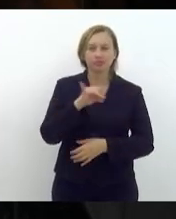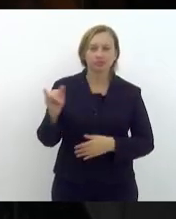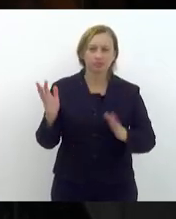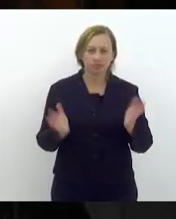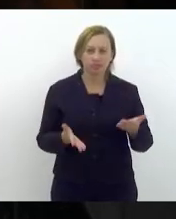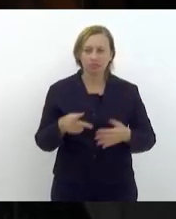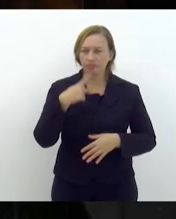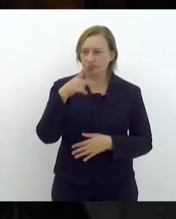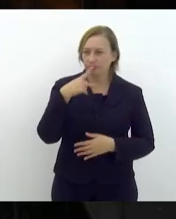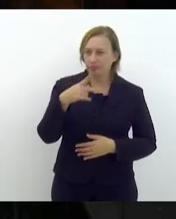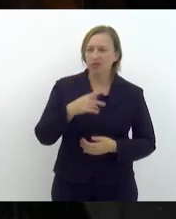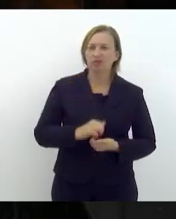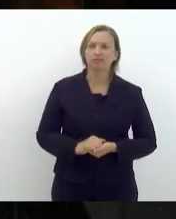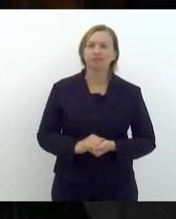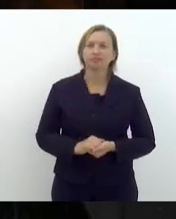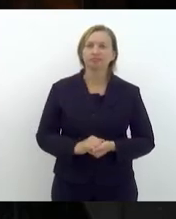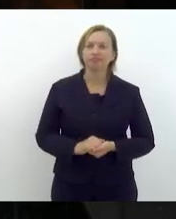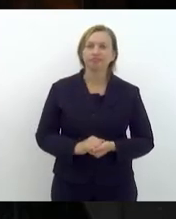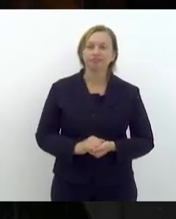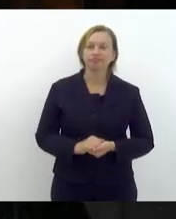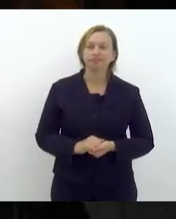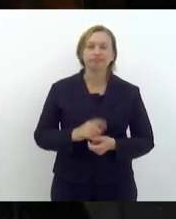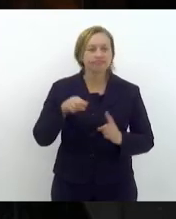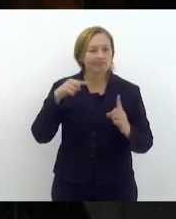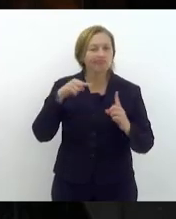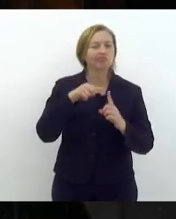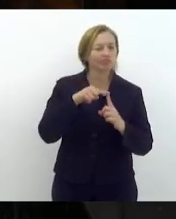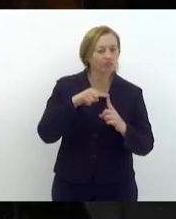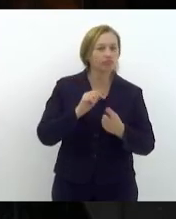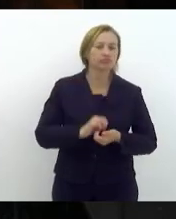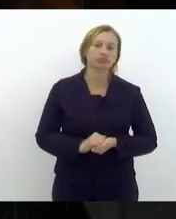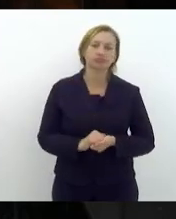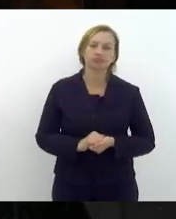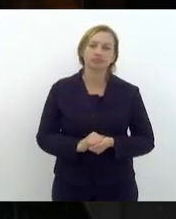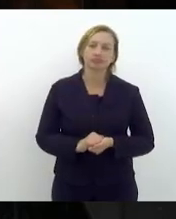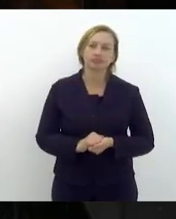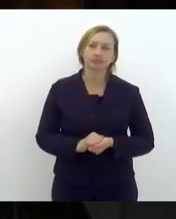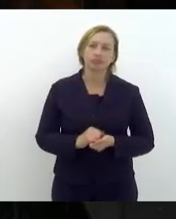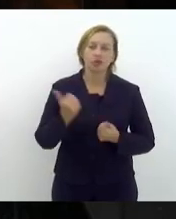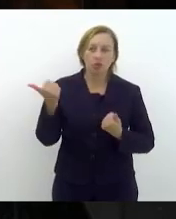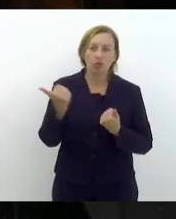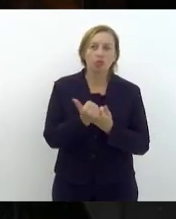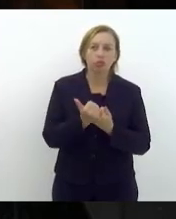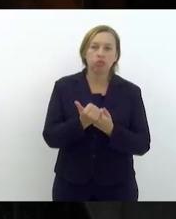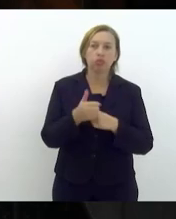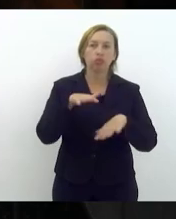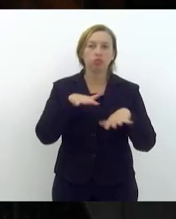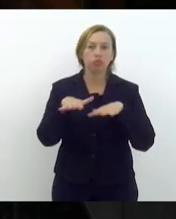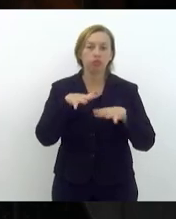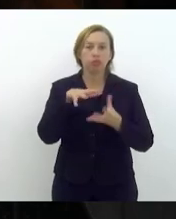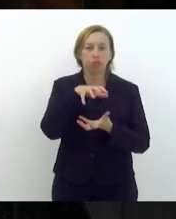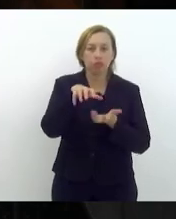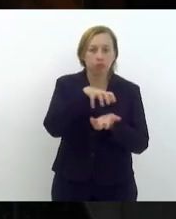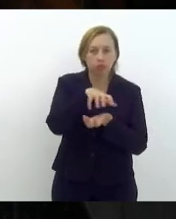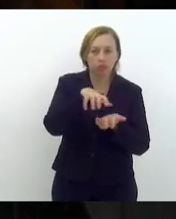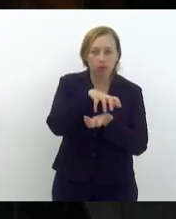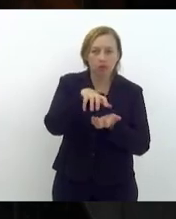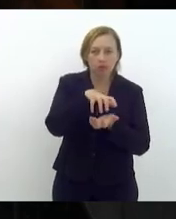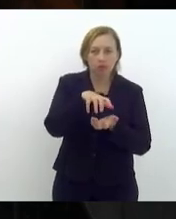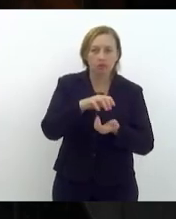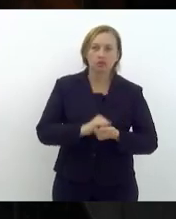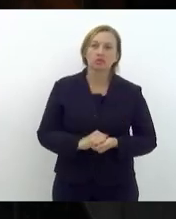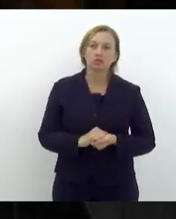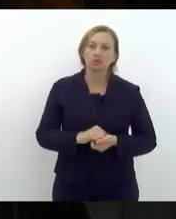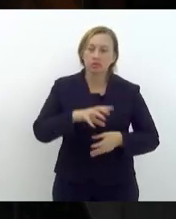hoje manifestar de maneira muito objetiva o apoio é um movimento de greve em busca